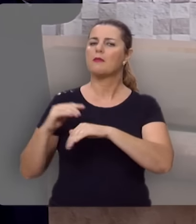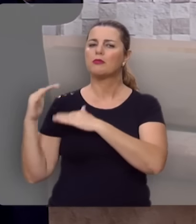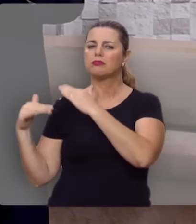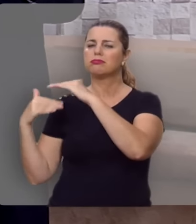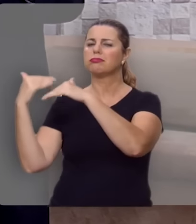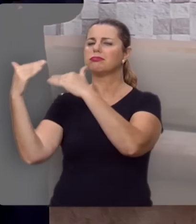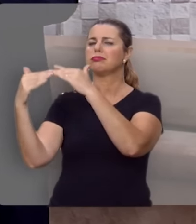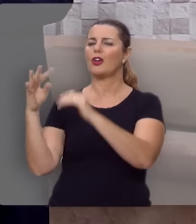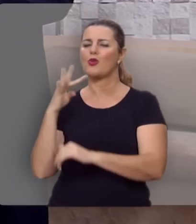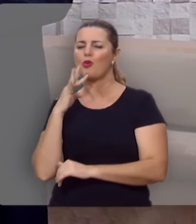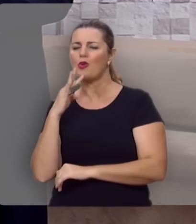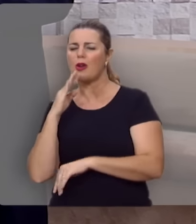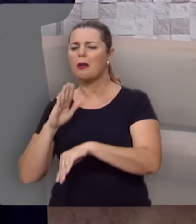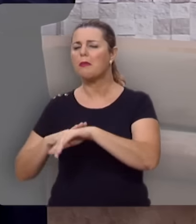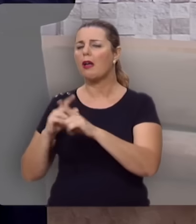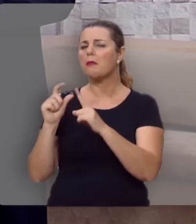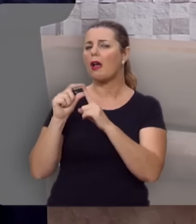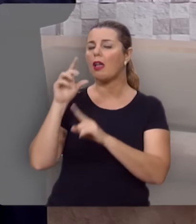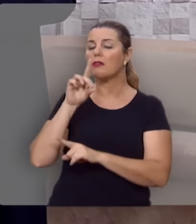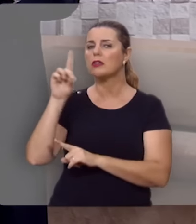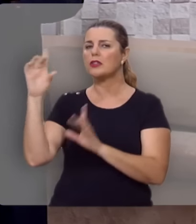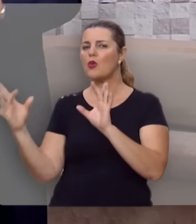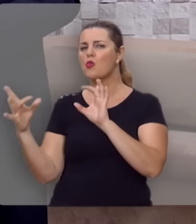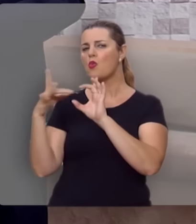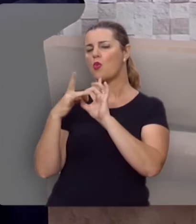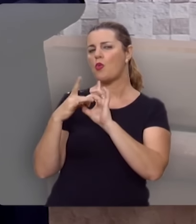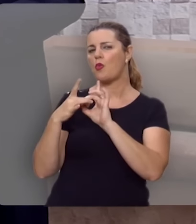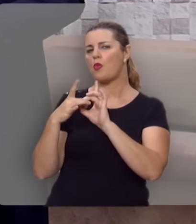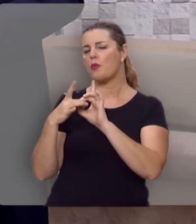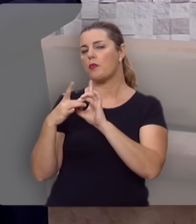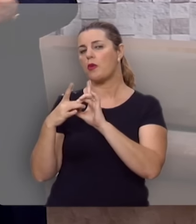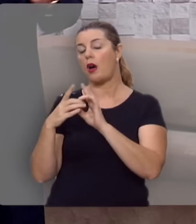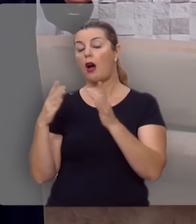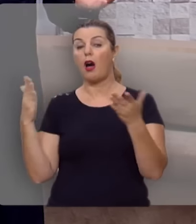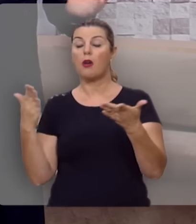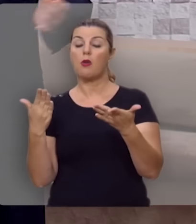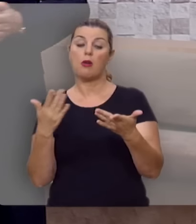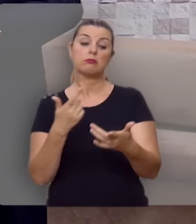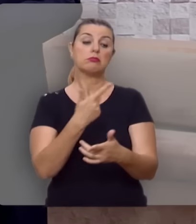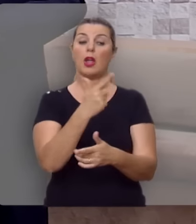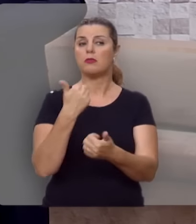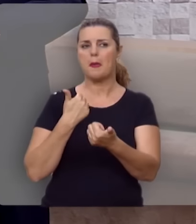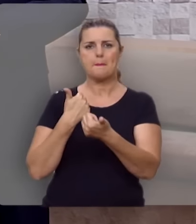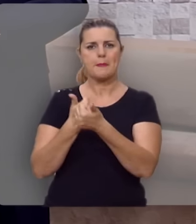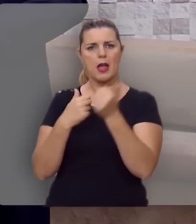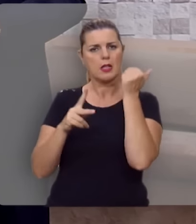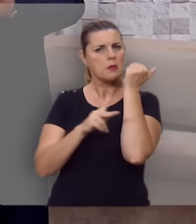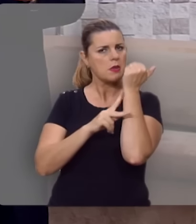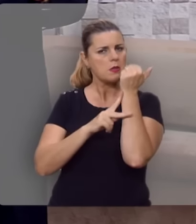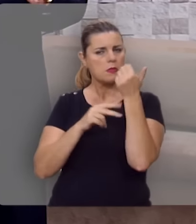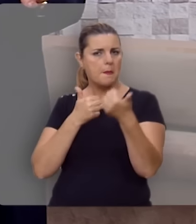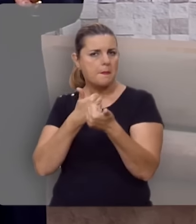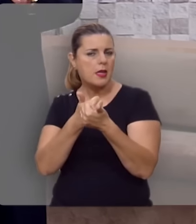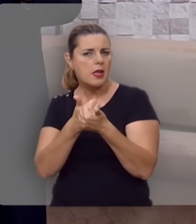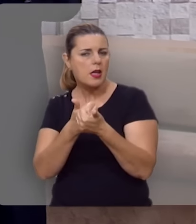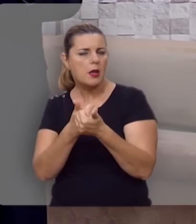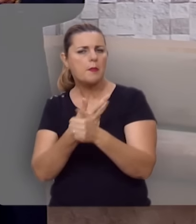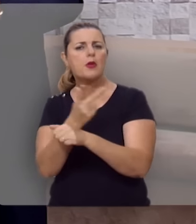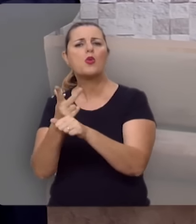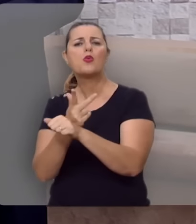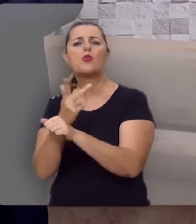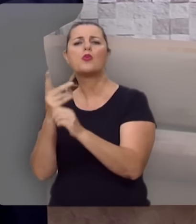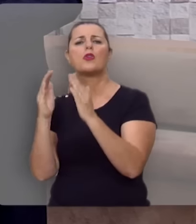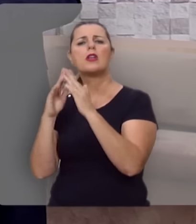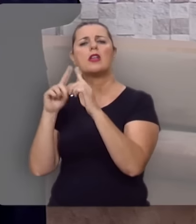de crescimento, de conhecimento da palavra, de comunhão. Agora, se você não tiver uma igreja presbiteriana perto da sua casa, procure